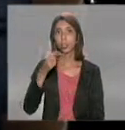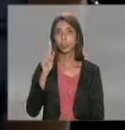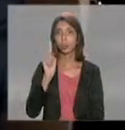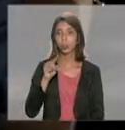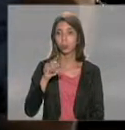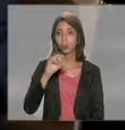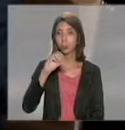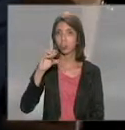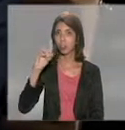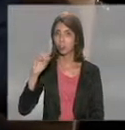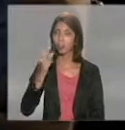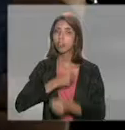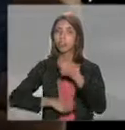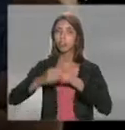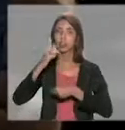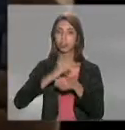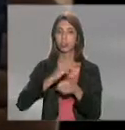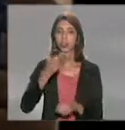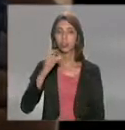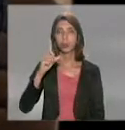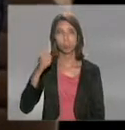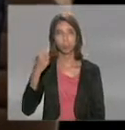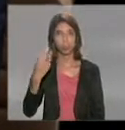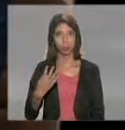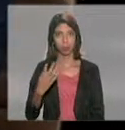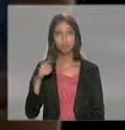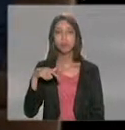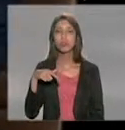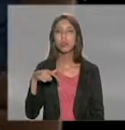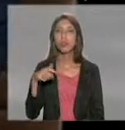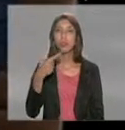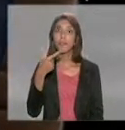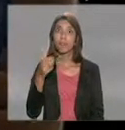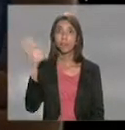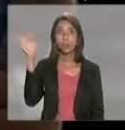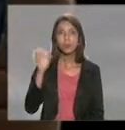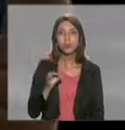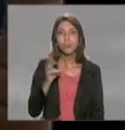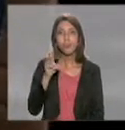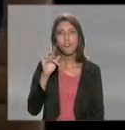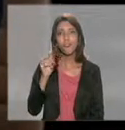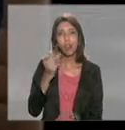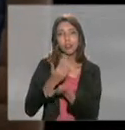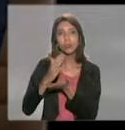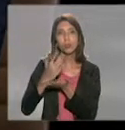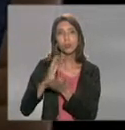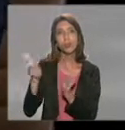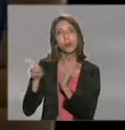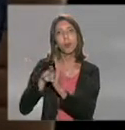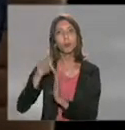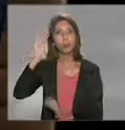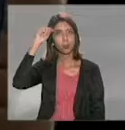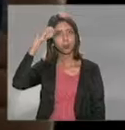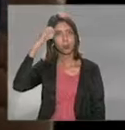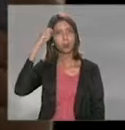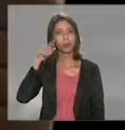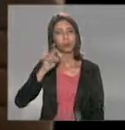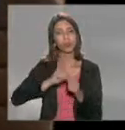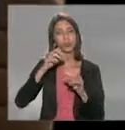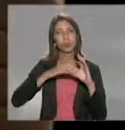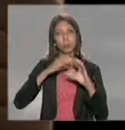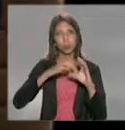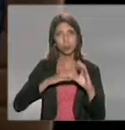Lei 12.990 de 2014, que reserva 20% de vagas para negros em